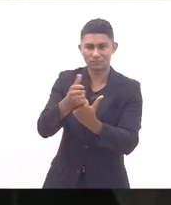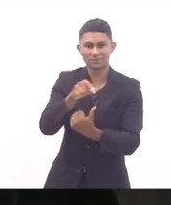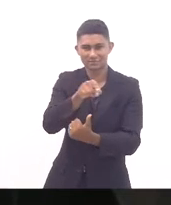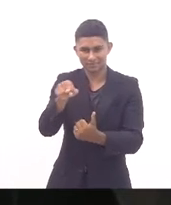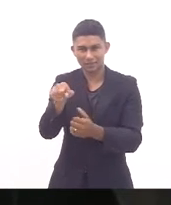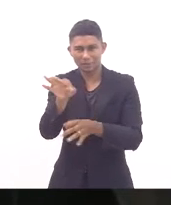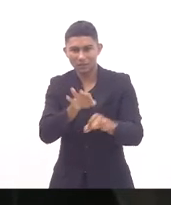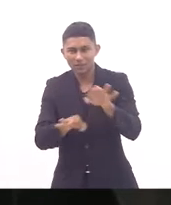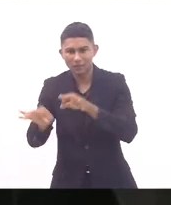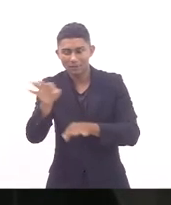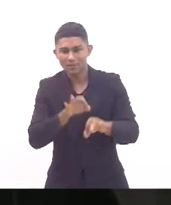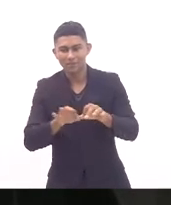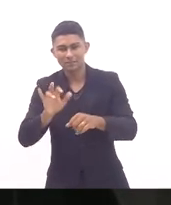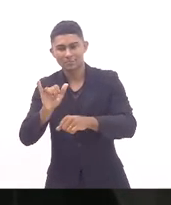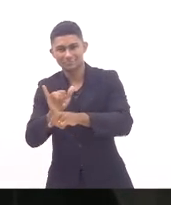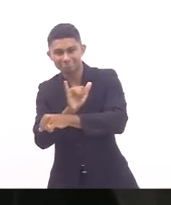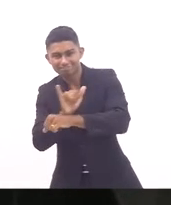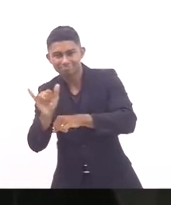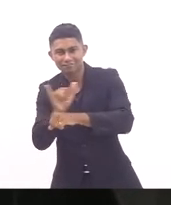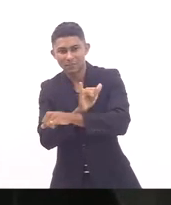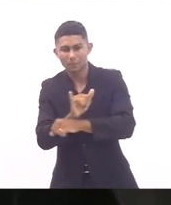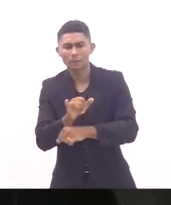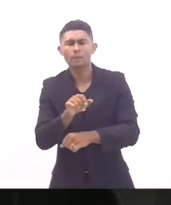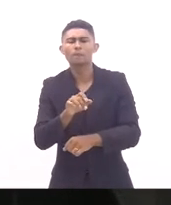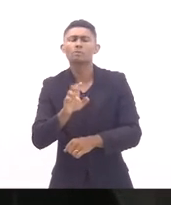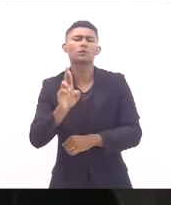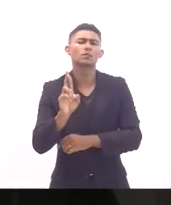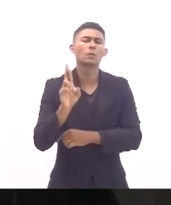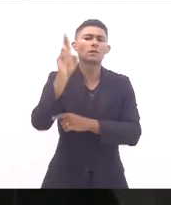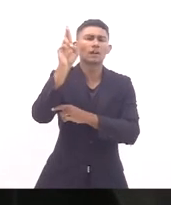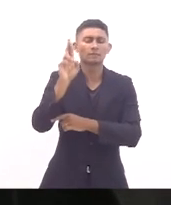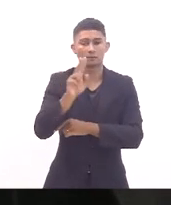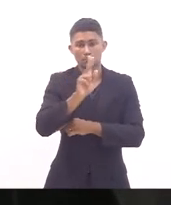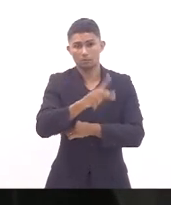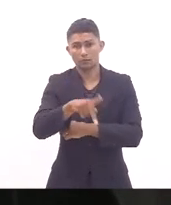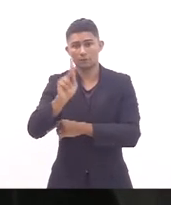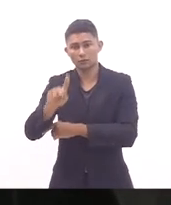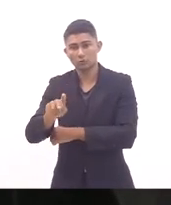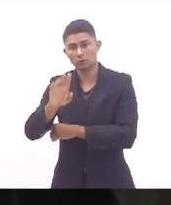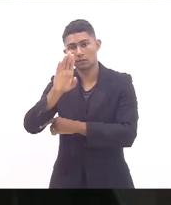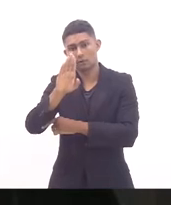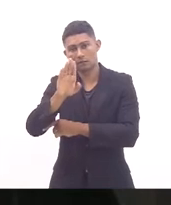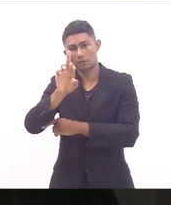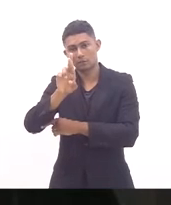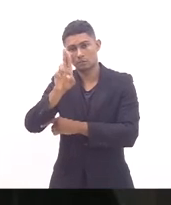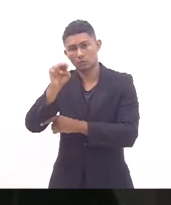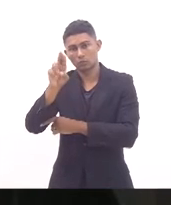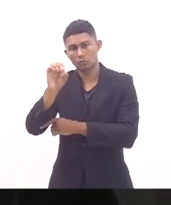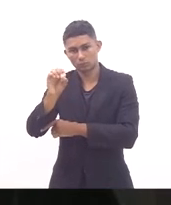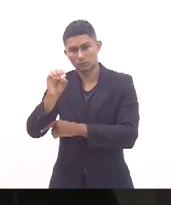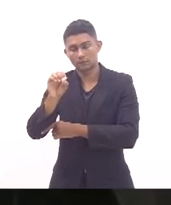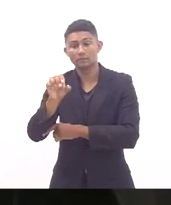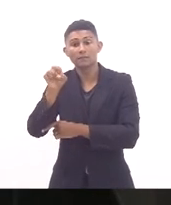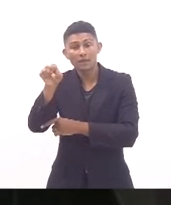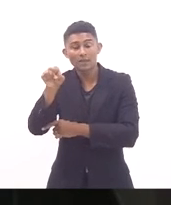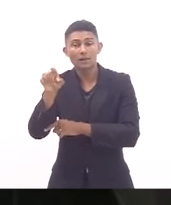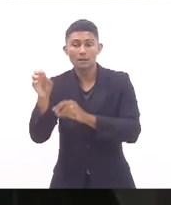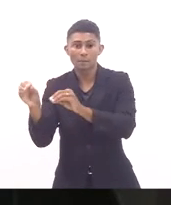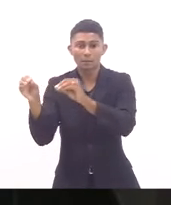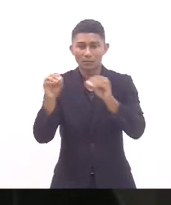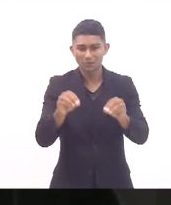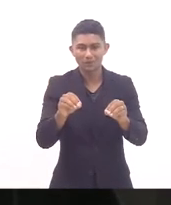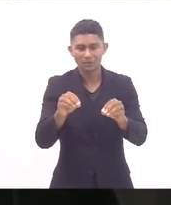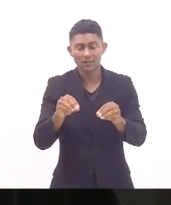a cargo do professor Bruno Sobral que migrou da secretaria de fazenda para